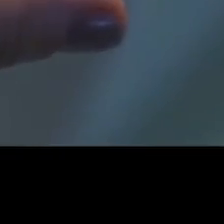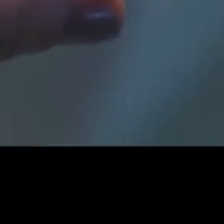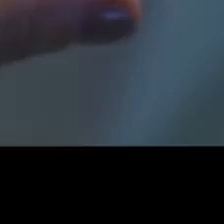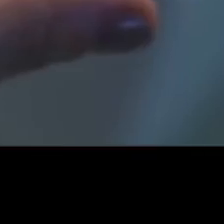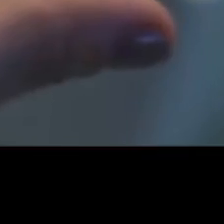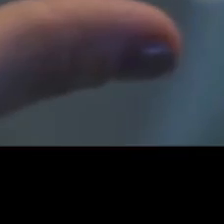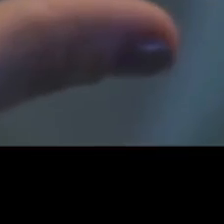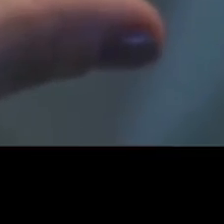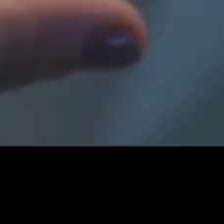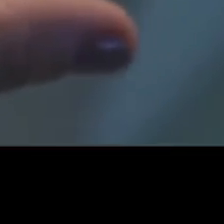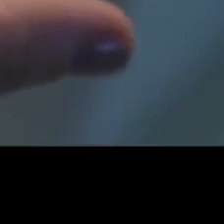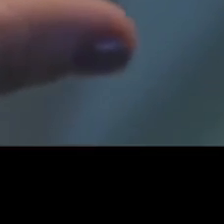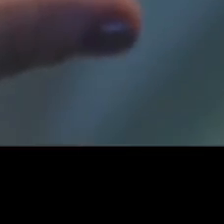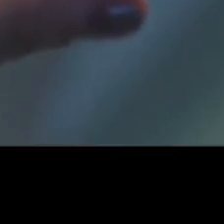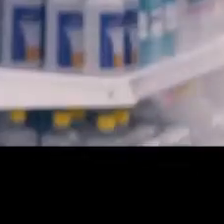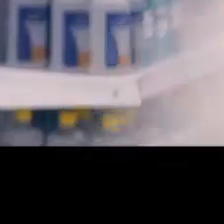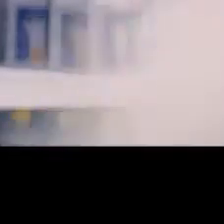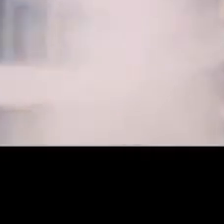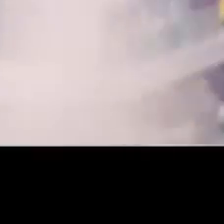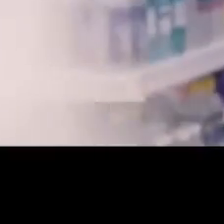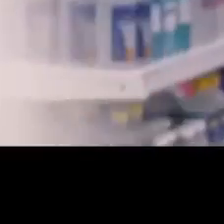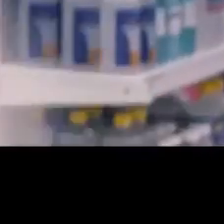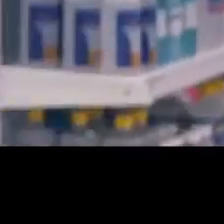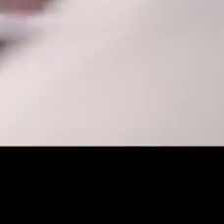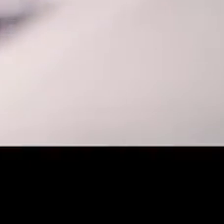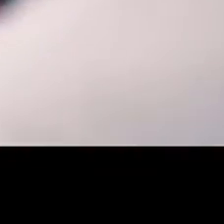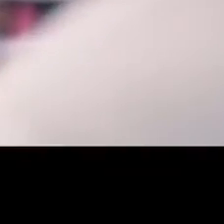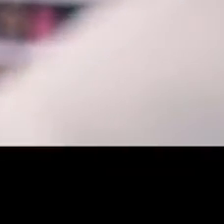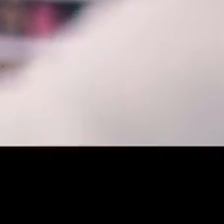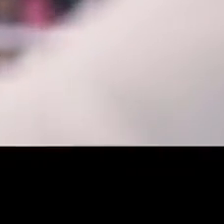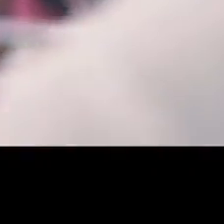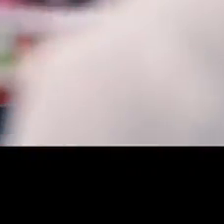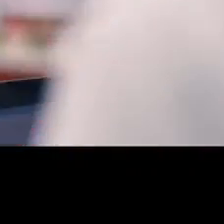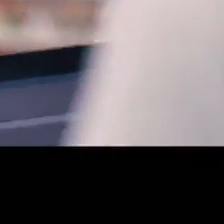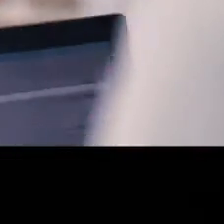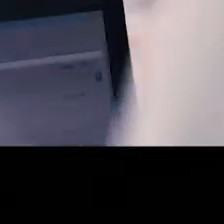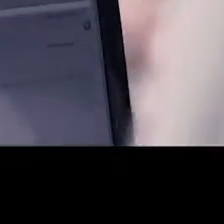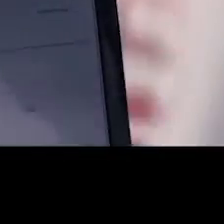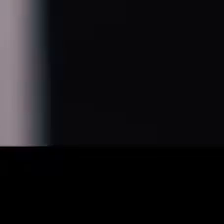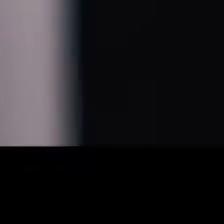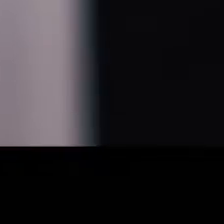um X vermelho na palma da sua mão e mostre na farmácia ao atendente.